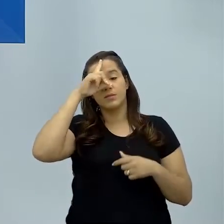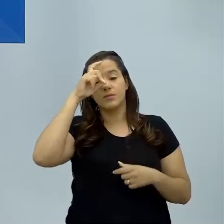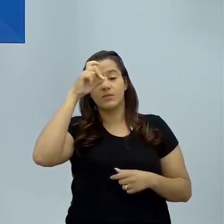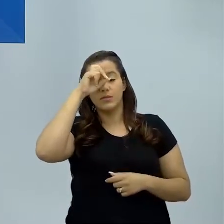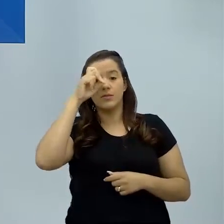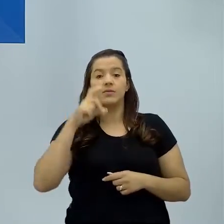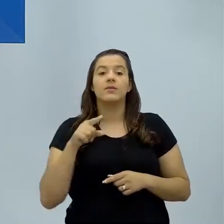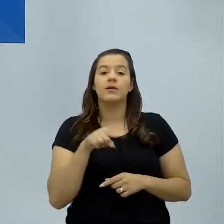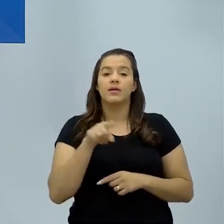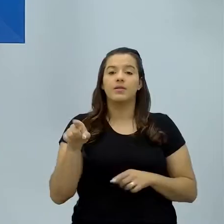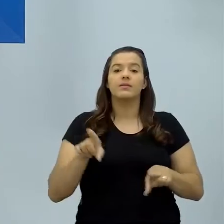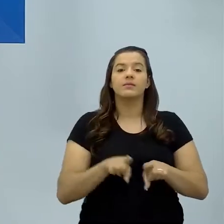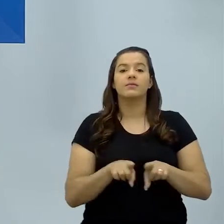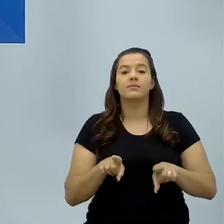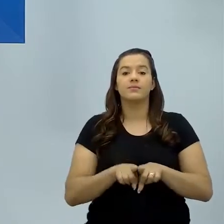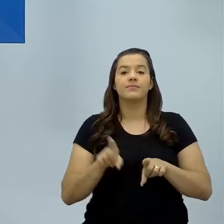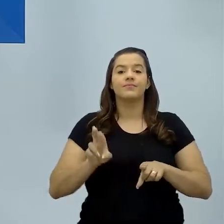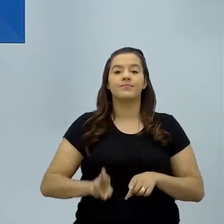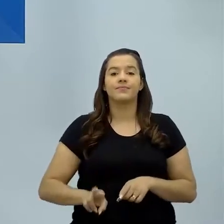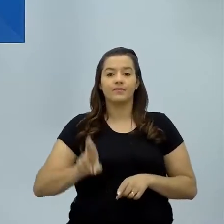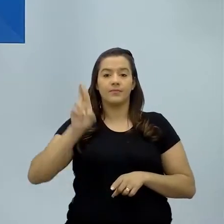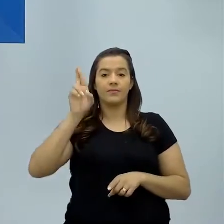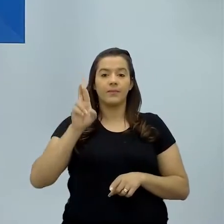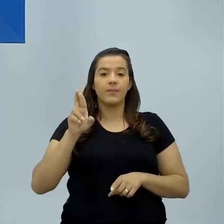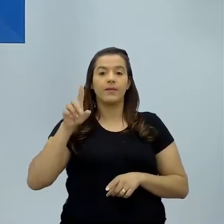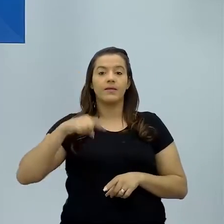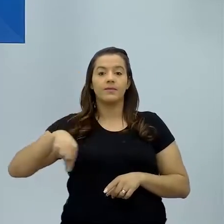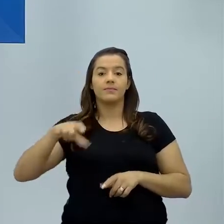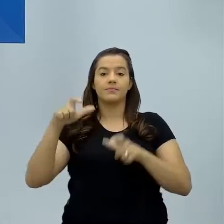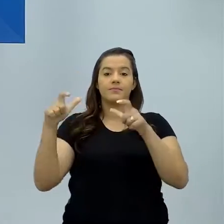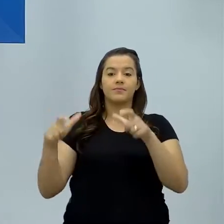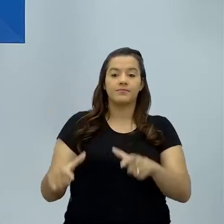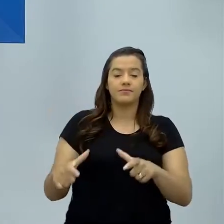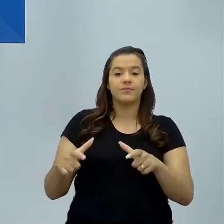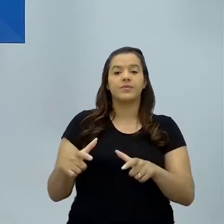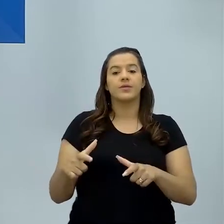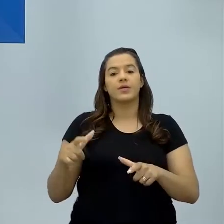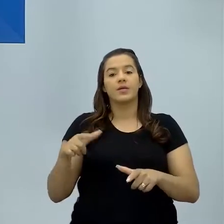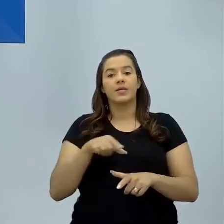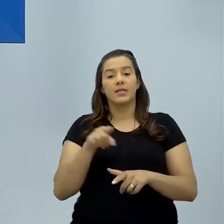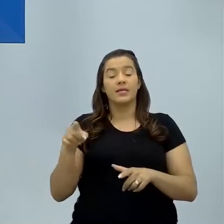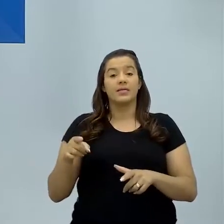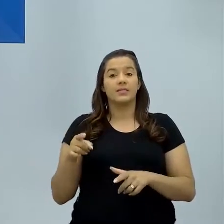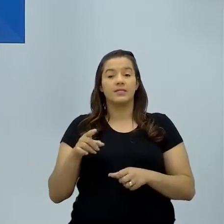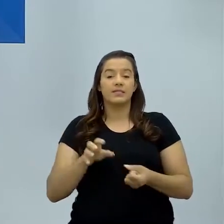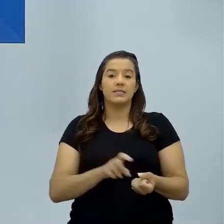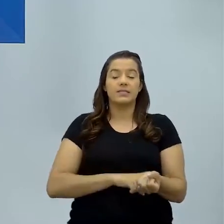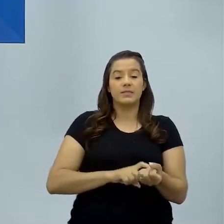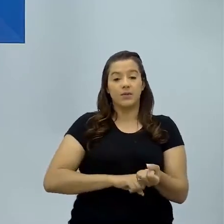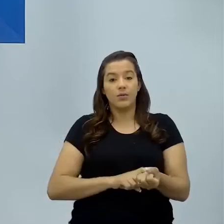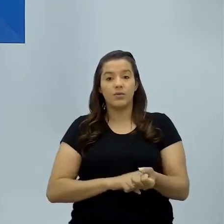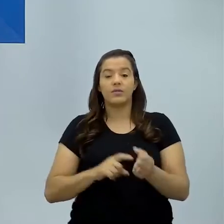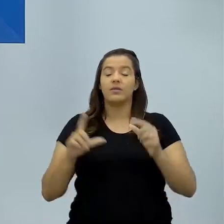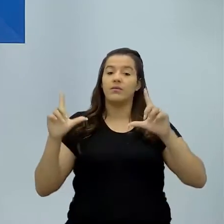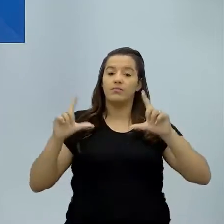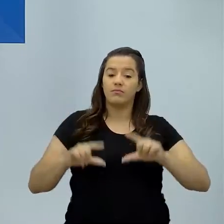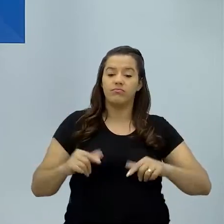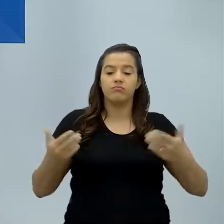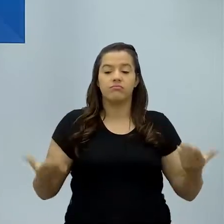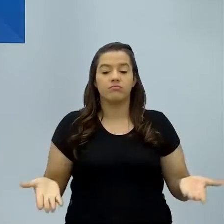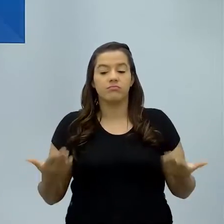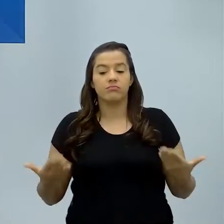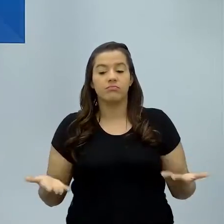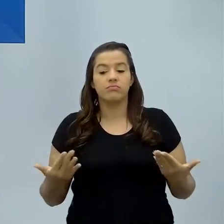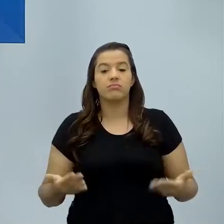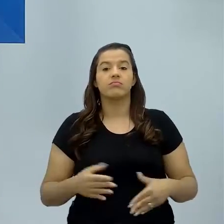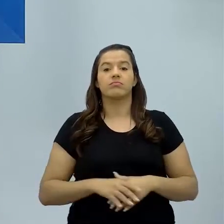risoterapia ela também é responsável por fazer com que aquele ambiente tenso fique mais leve, consegue aproximar muitas vezes o